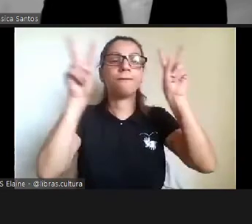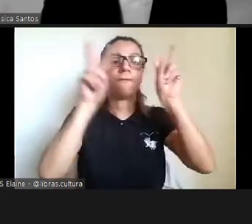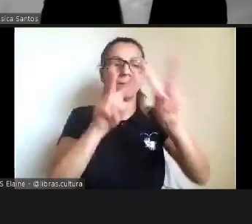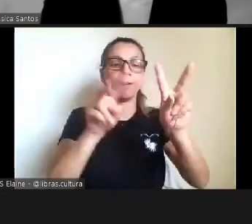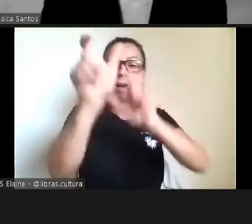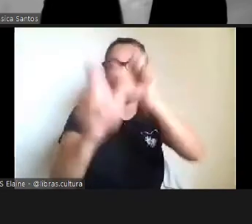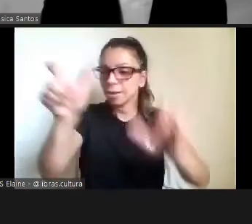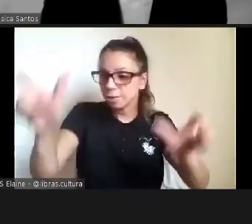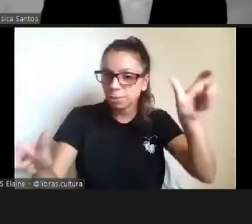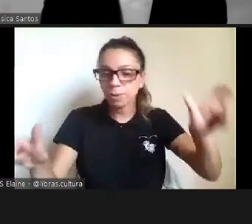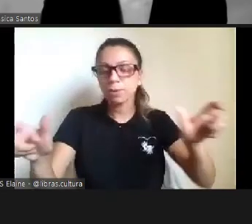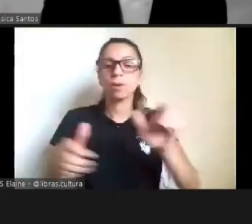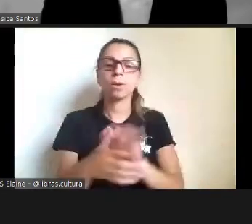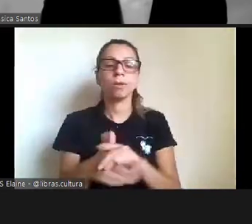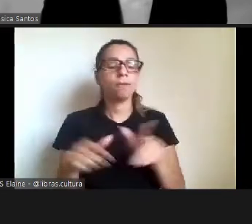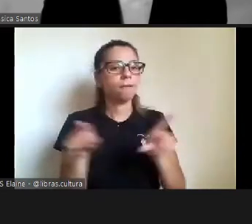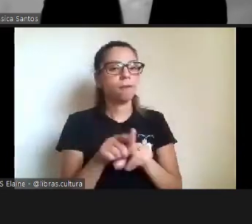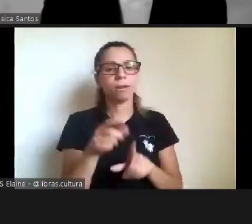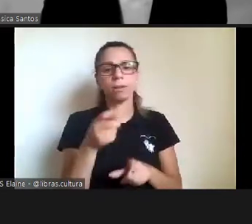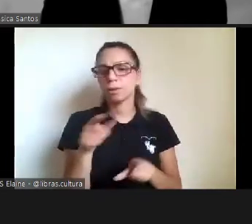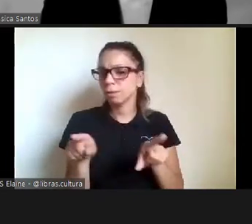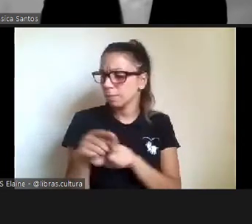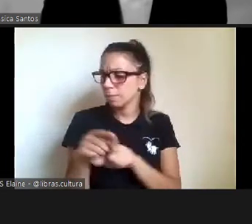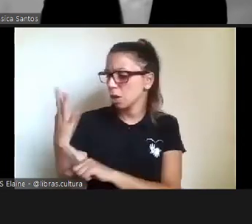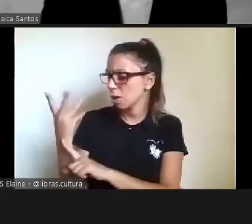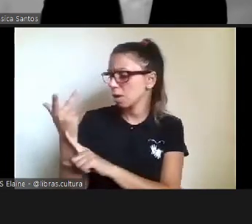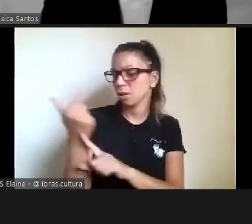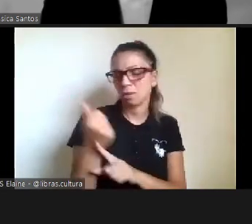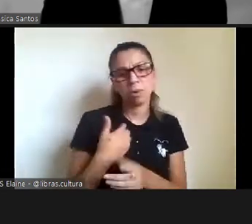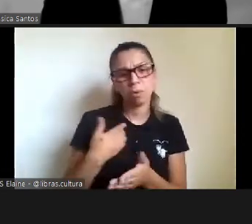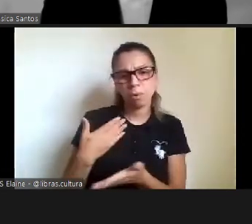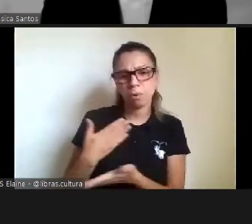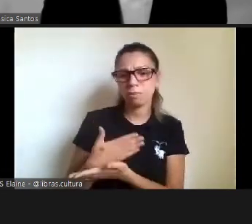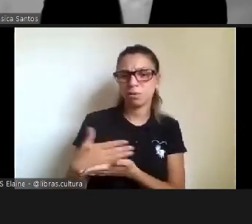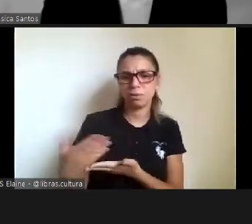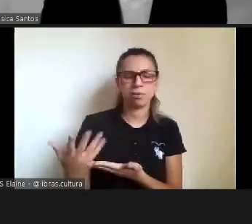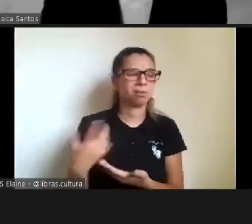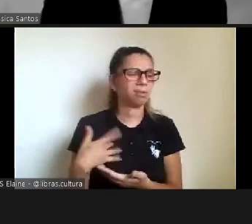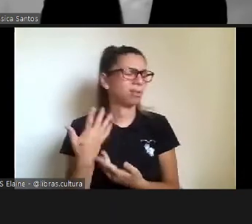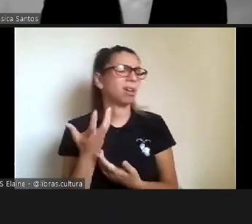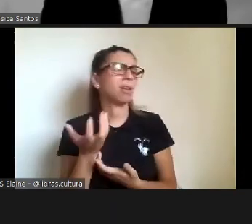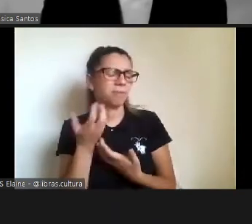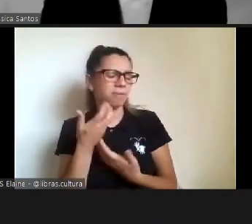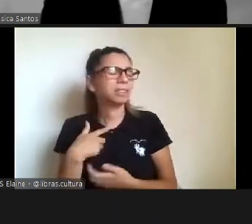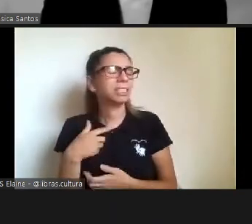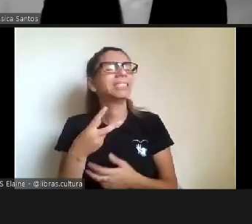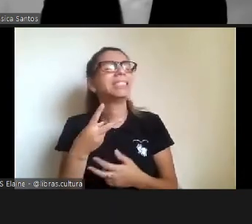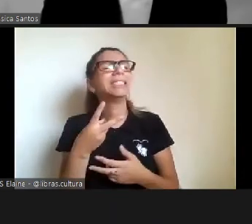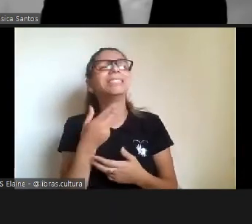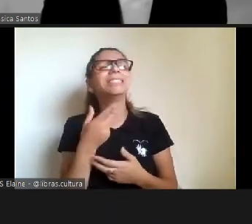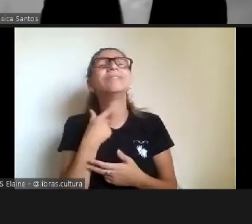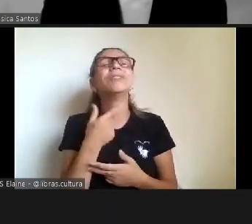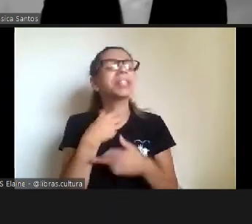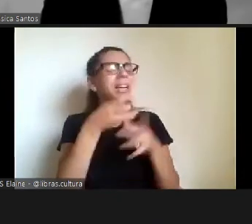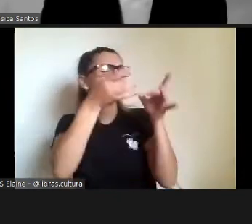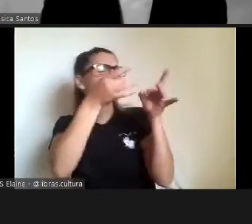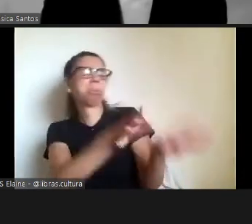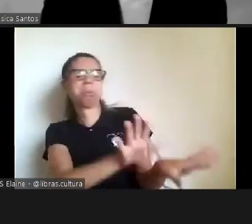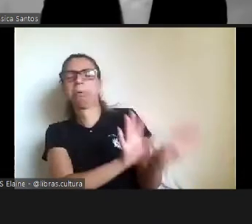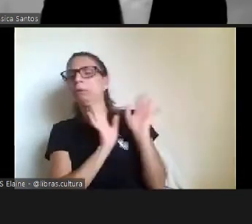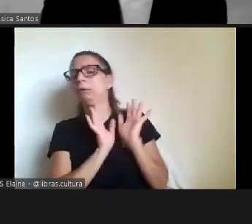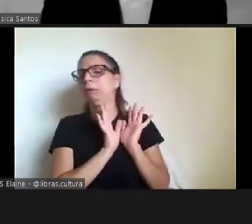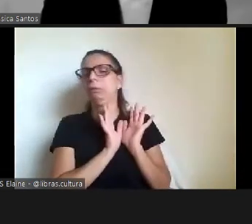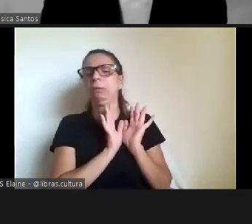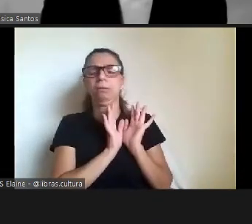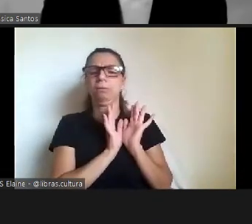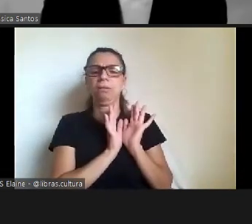ali, eu também, gente, como artista, ao início, eu quis entregar os bets, falei, fodeu, não quero mais, que